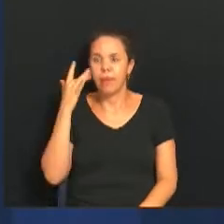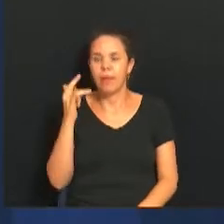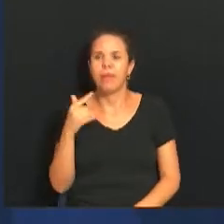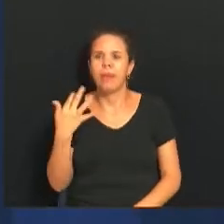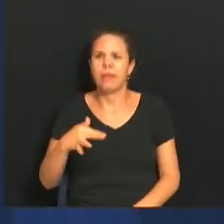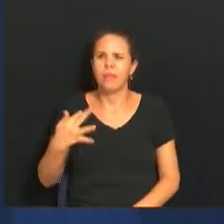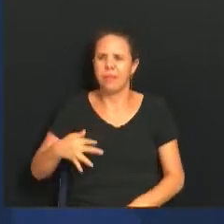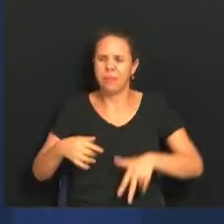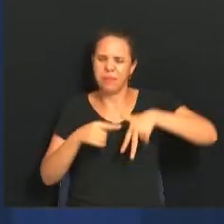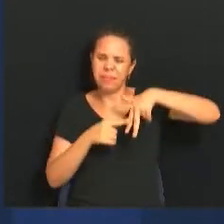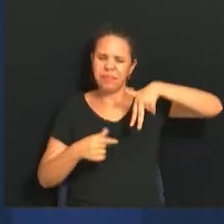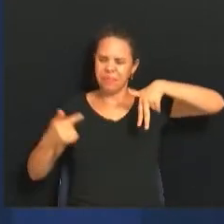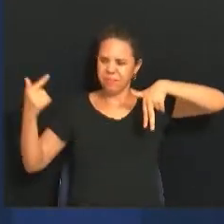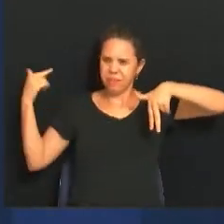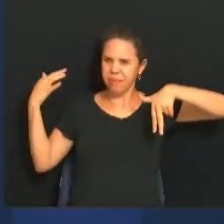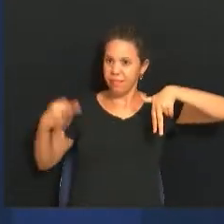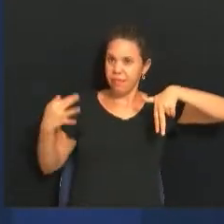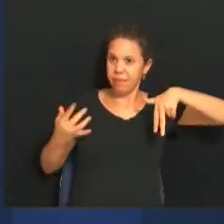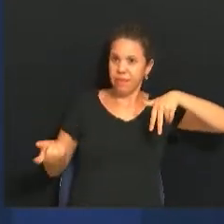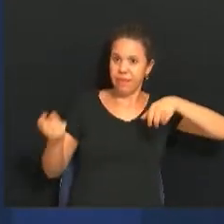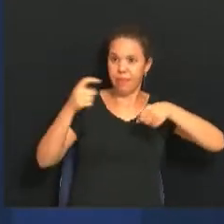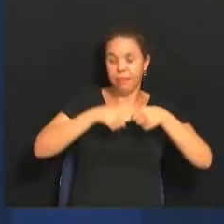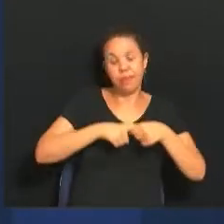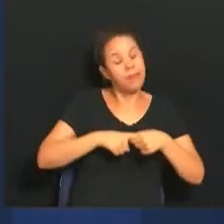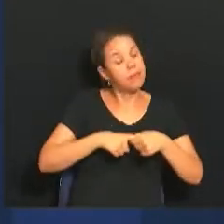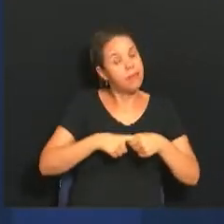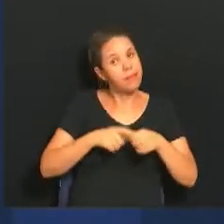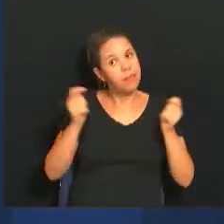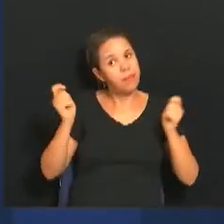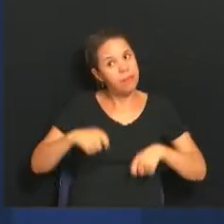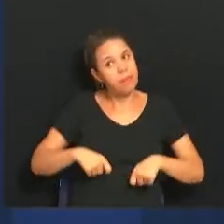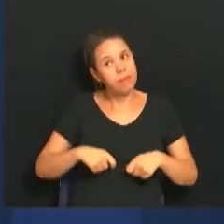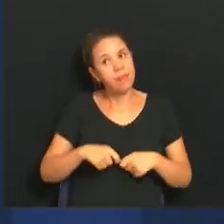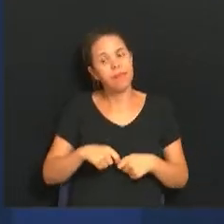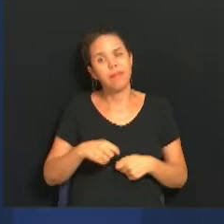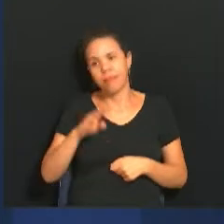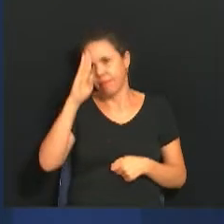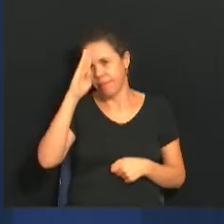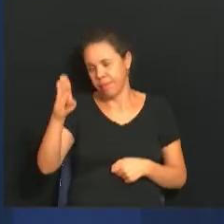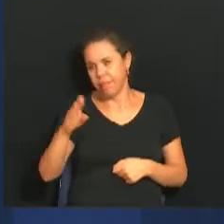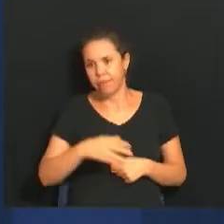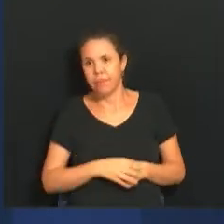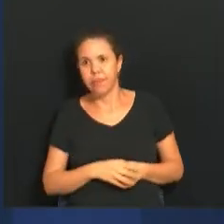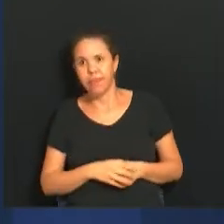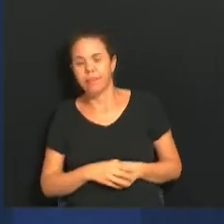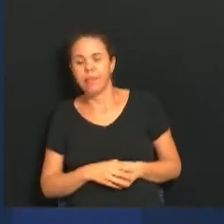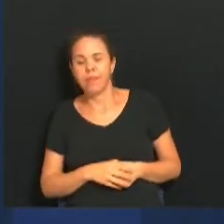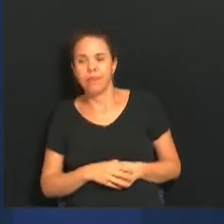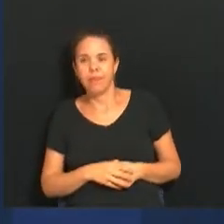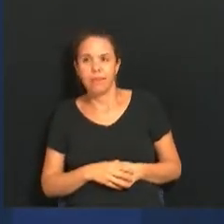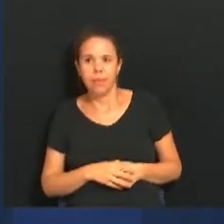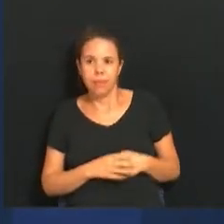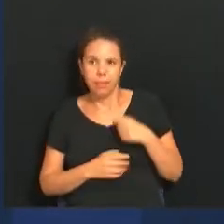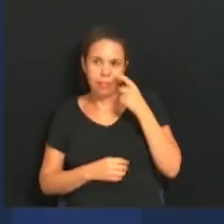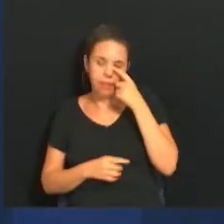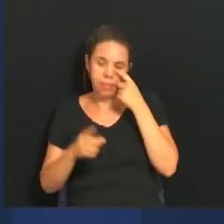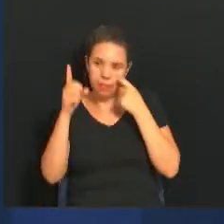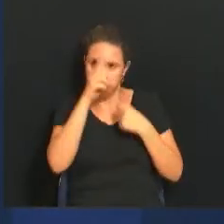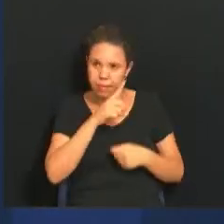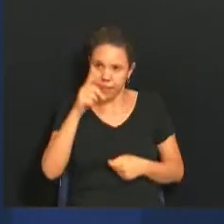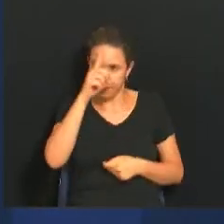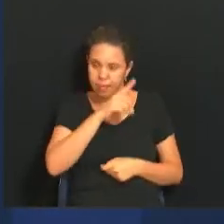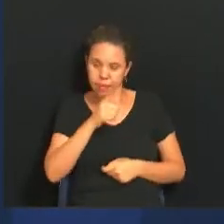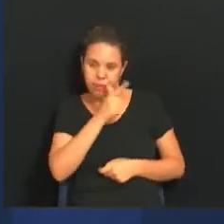coxa na última rodada, vai reunir condições de jogo, ele que é o principal jogador da Macaca. E no domingo é a vez